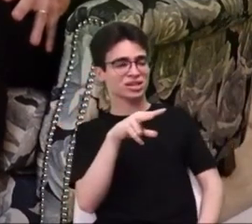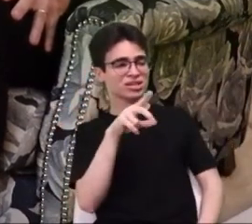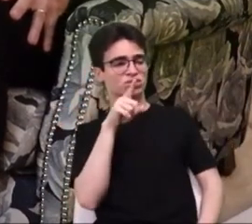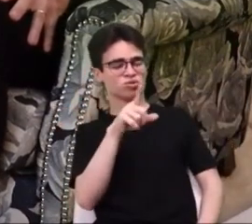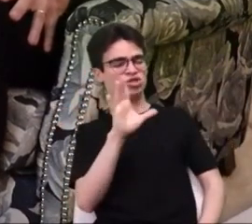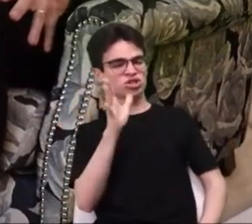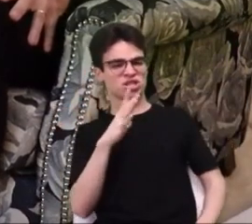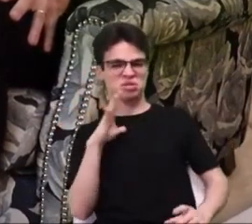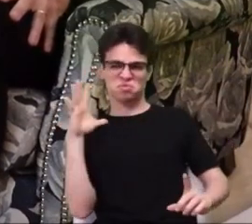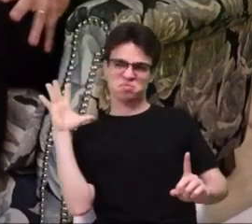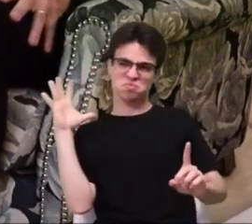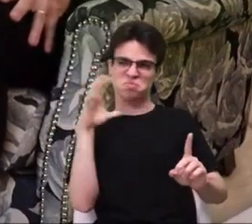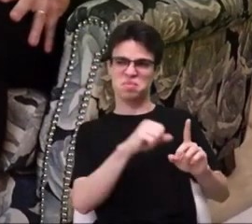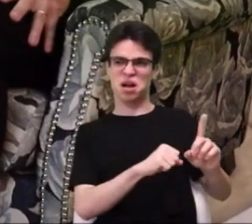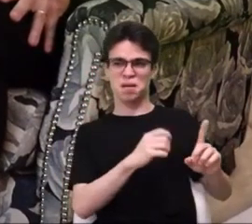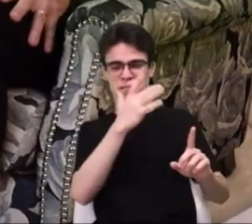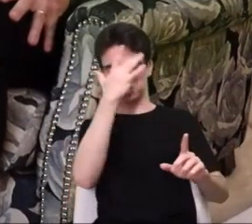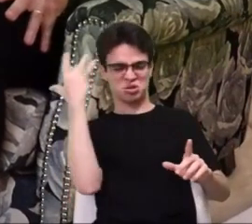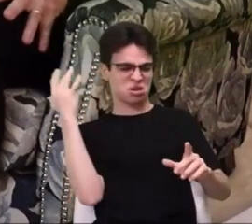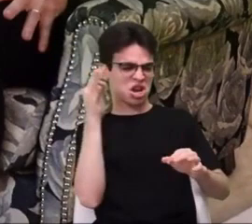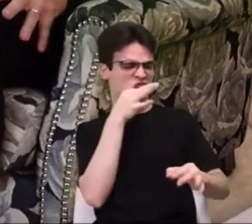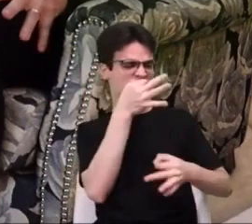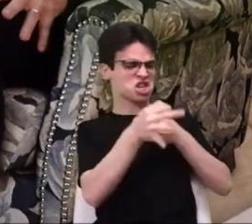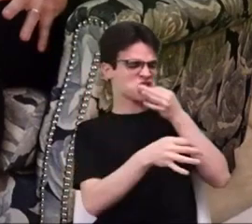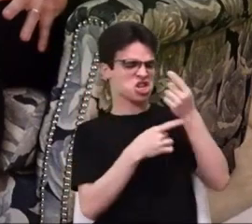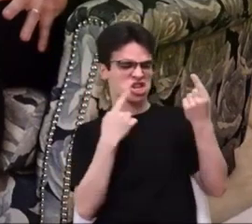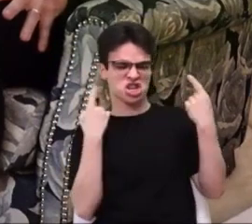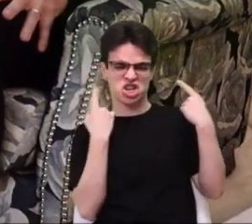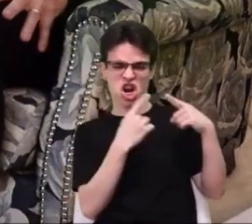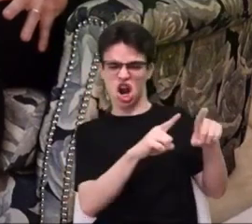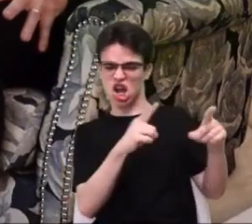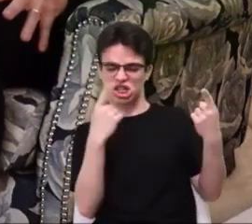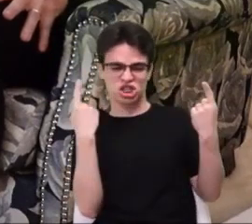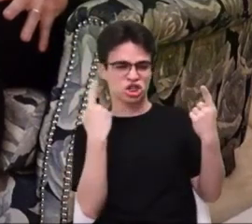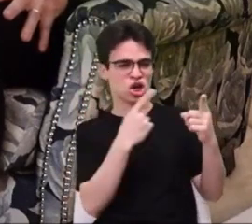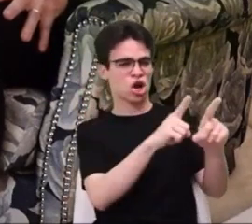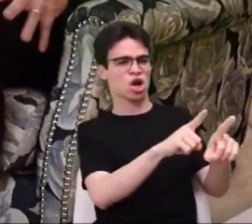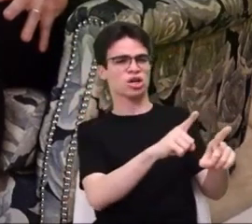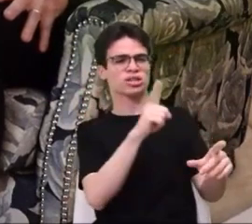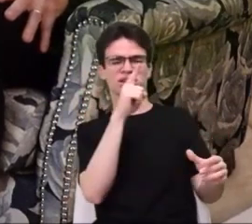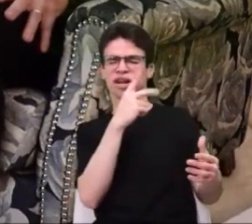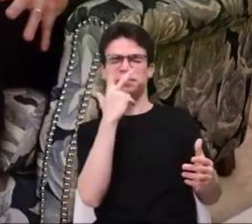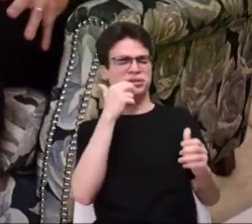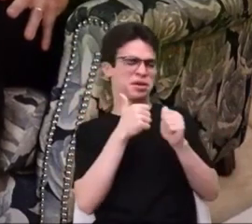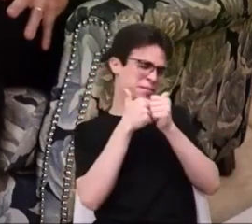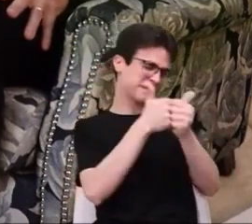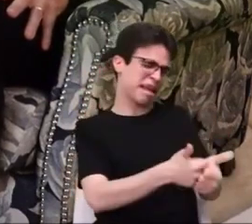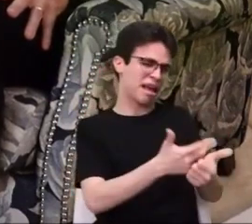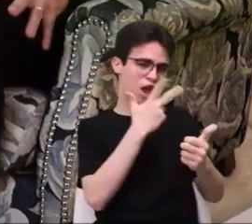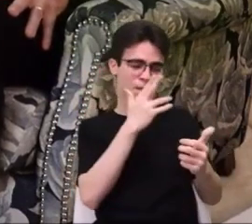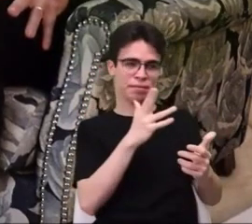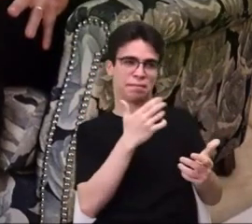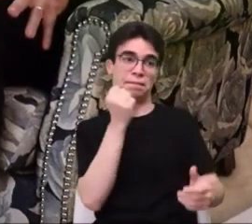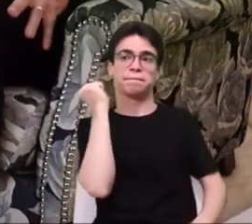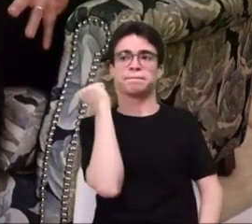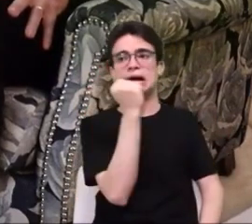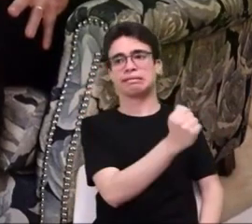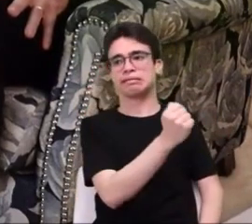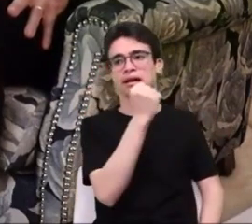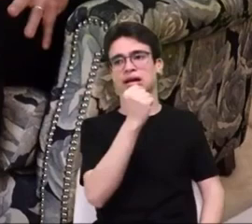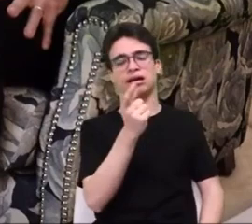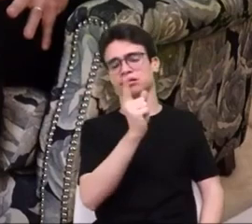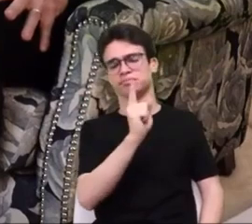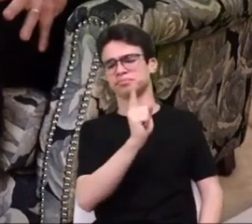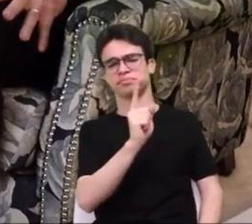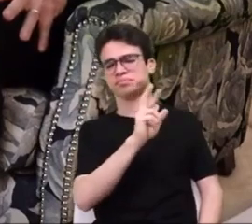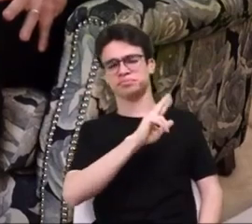ser perseguido, criticado assim veementemente, perseguido no sentido, não, ninguém vai matá-lo, não é nesse